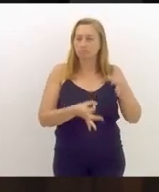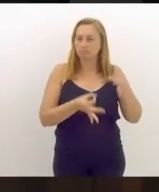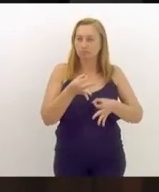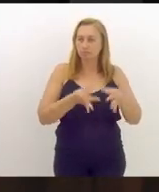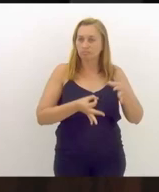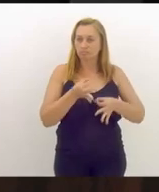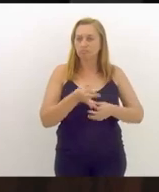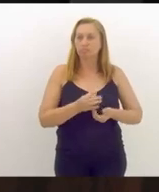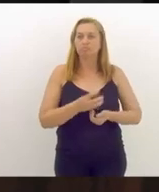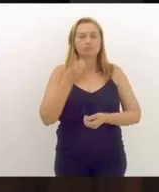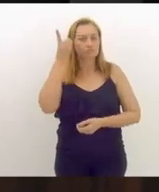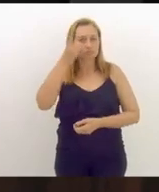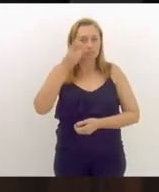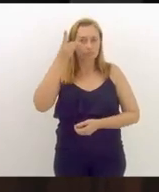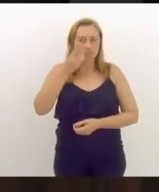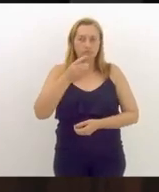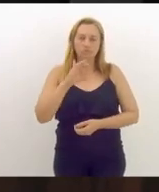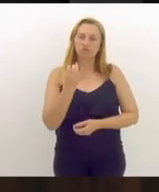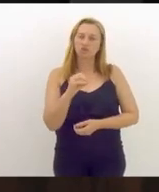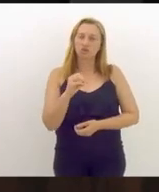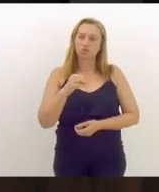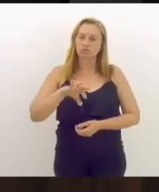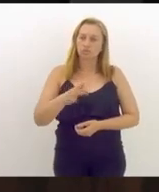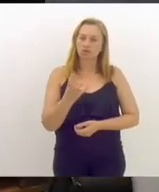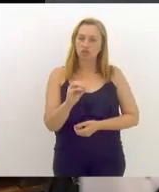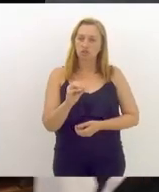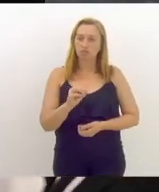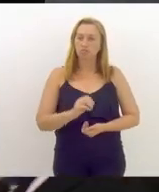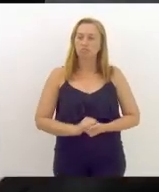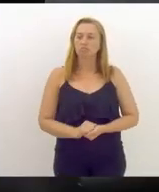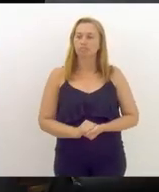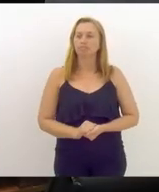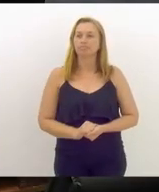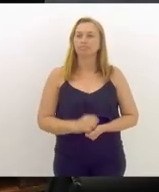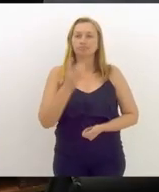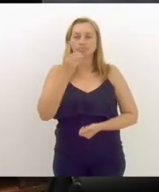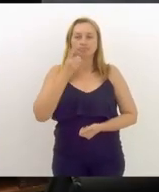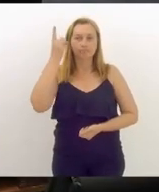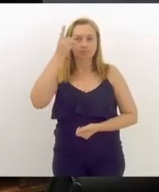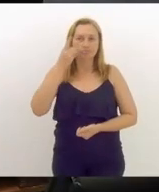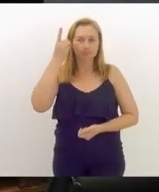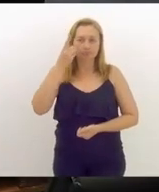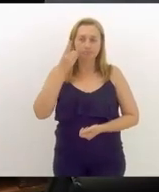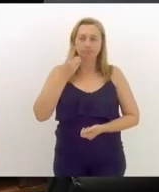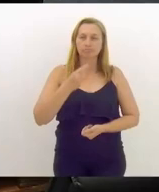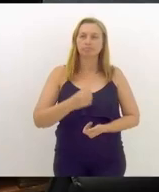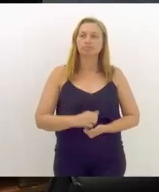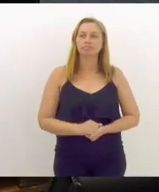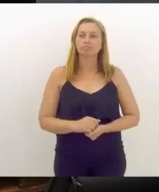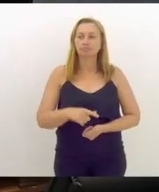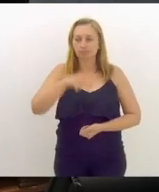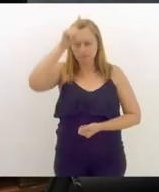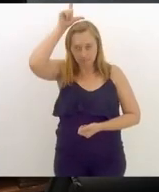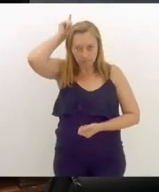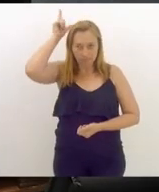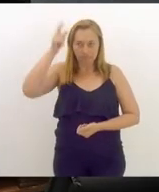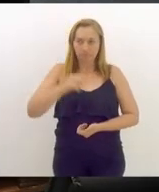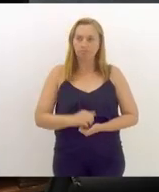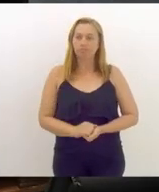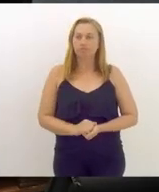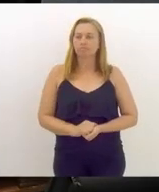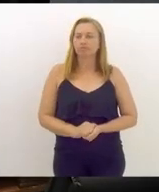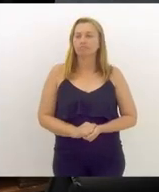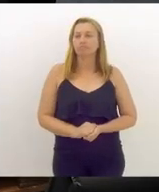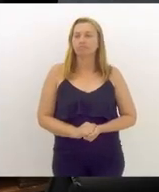Justiça Deputado Chico Machado Deputado Chico Machado Deputado Luiz Paulo